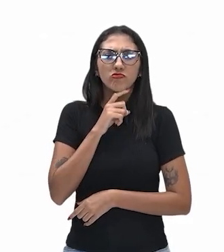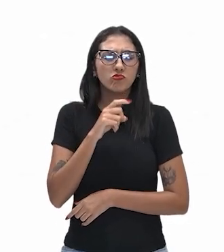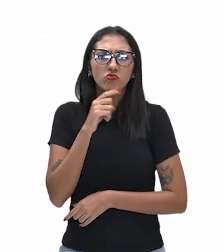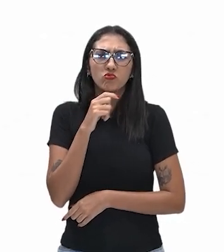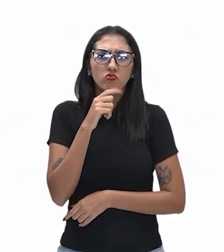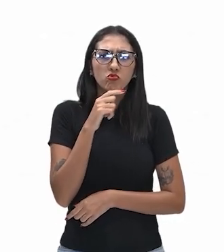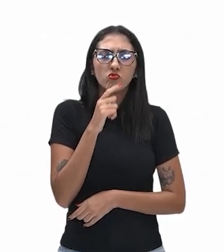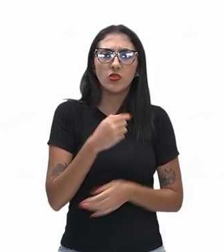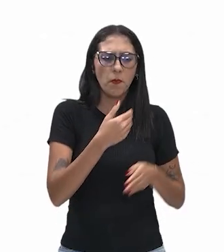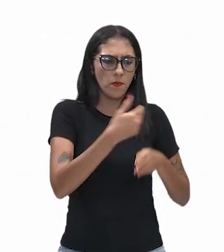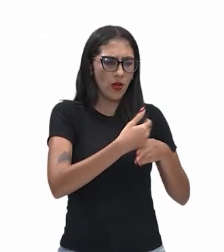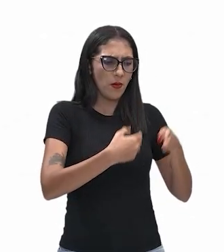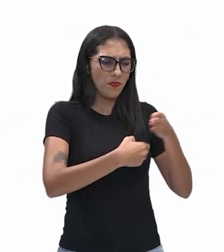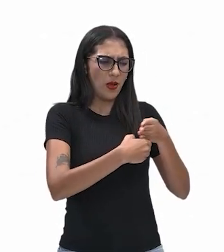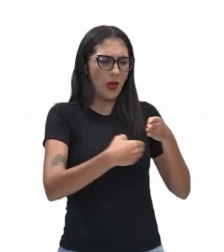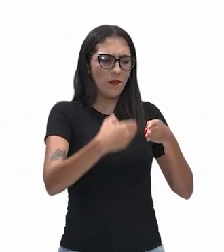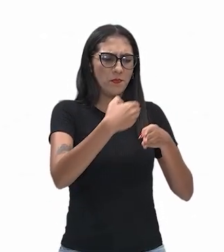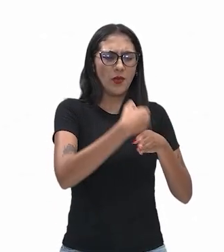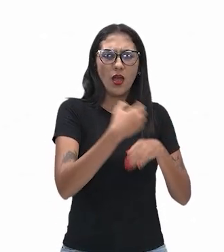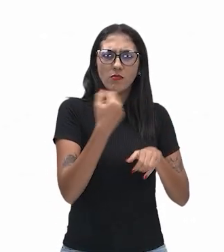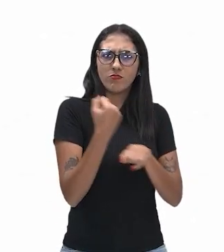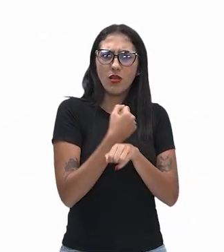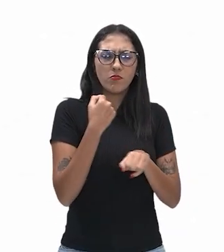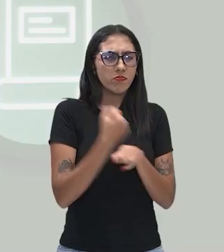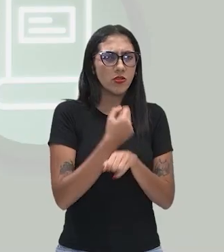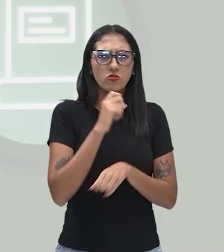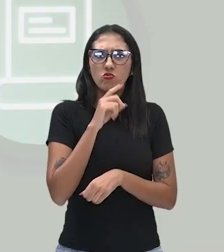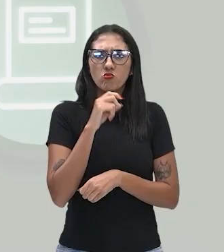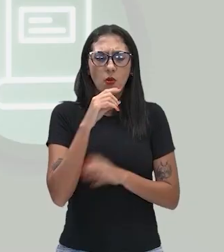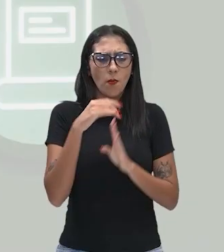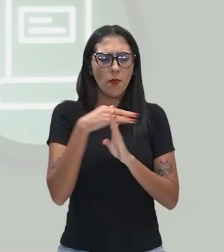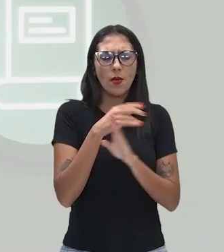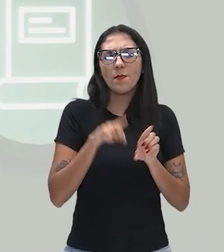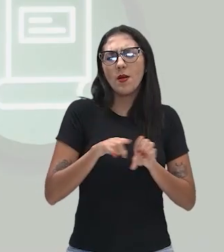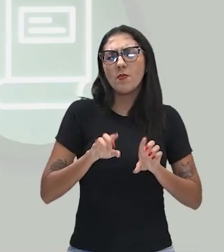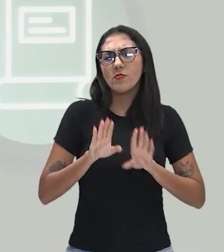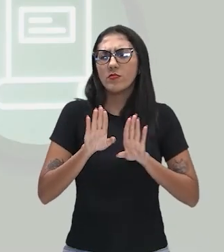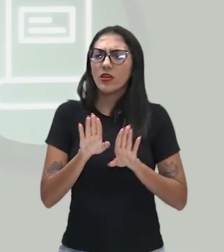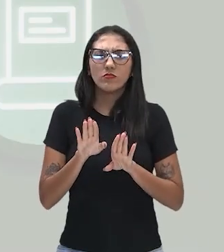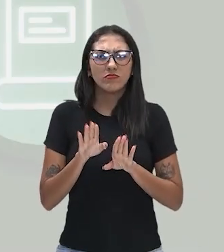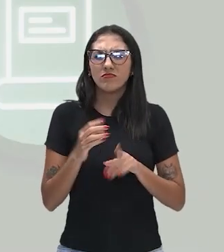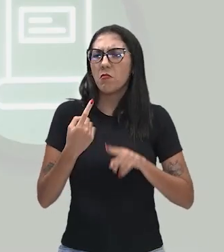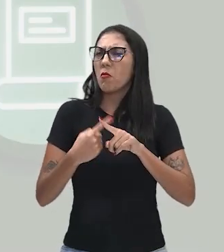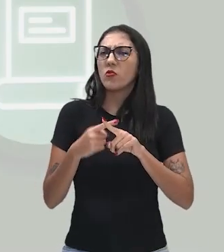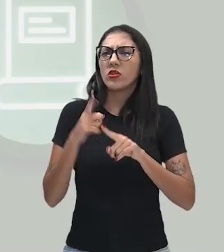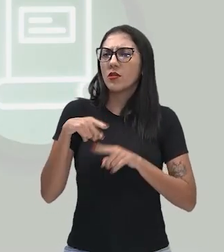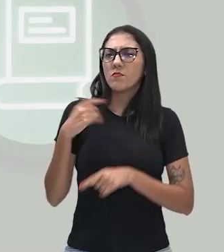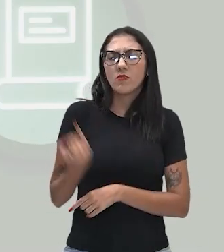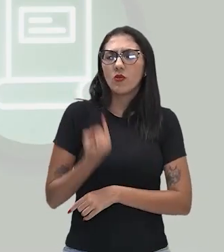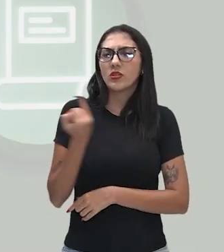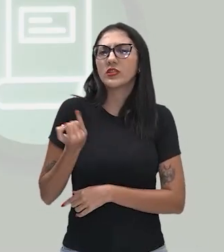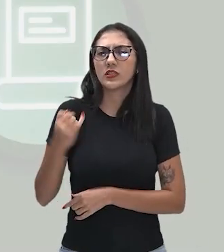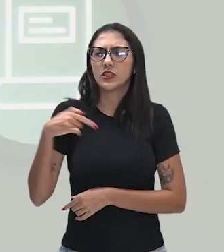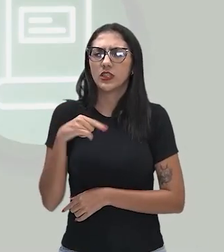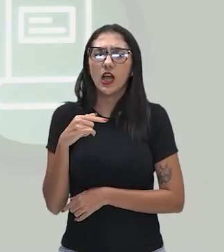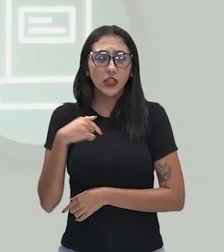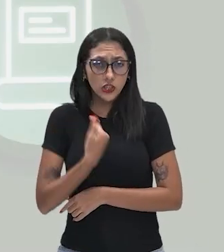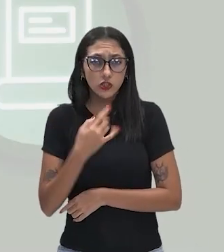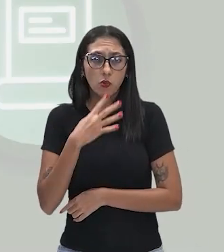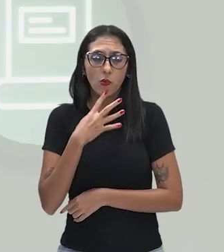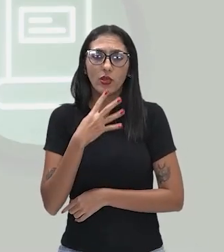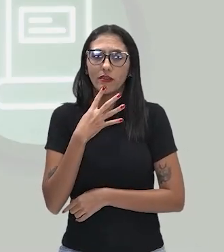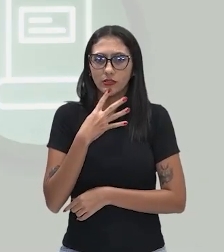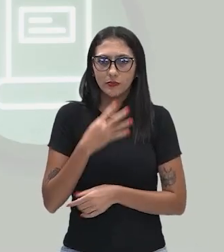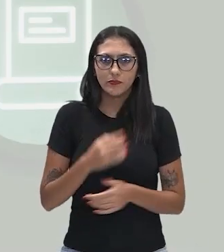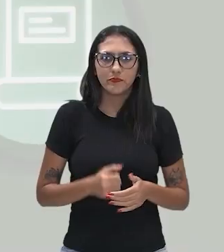E aí, professor Kelvin, mas qual a importância de entender essas radiações? Pessoal, o nosso corpo está sendo bombardeado